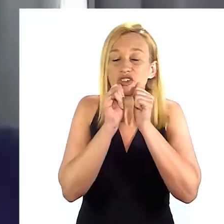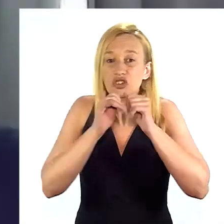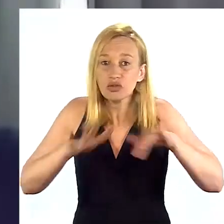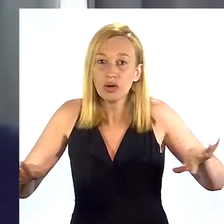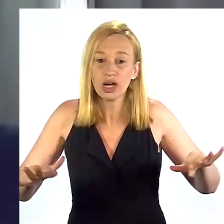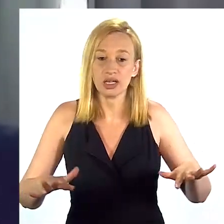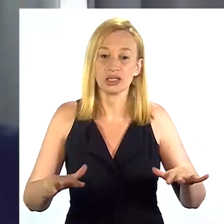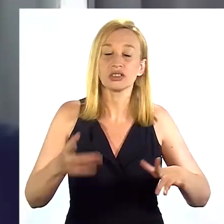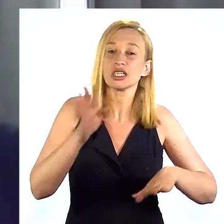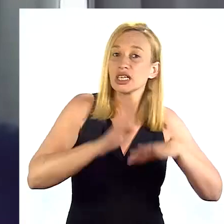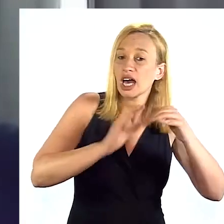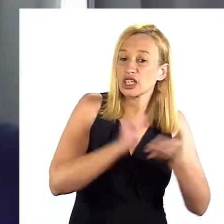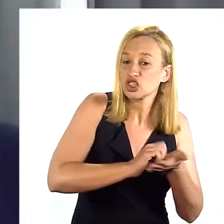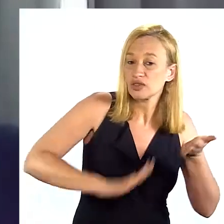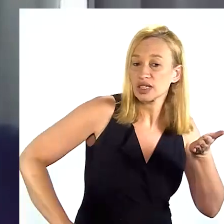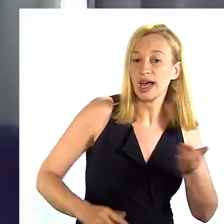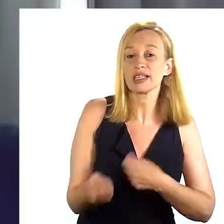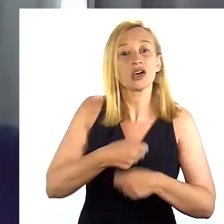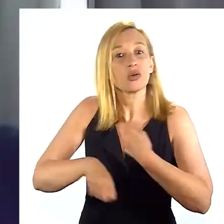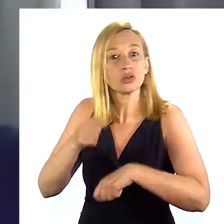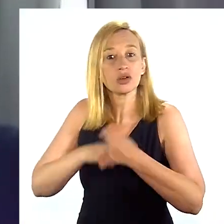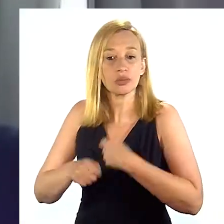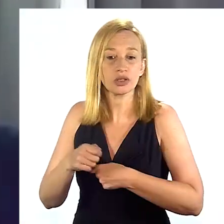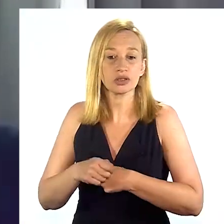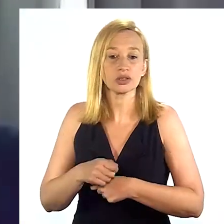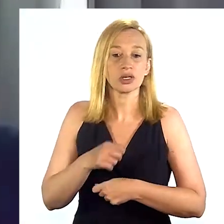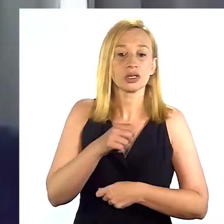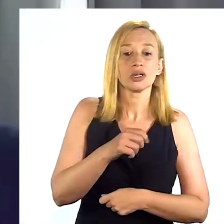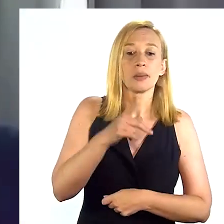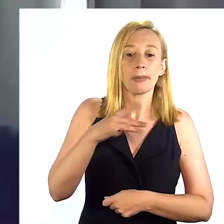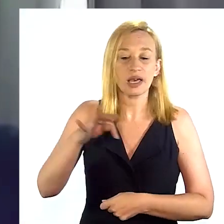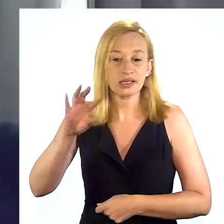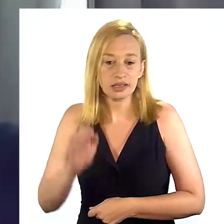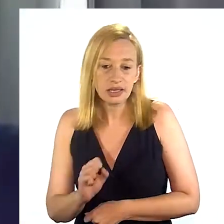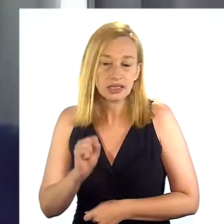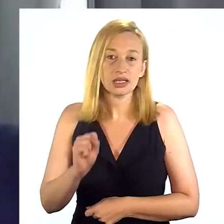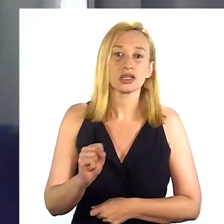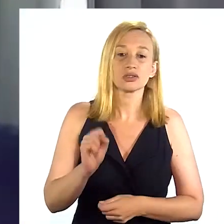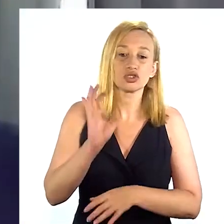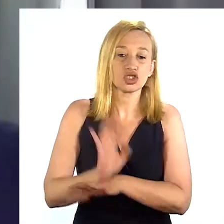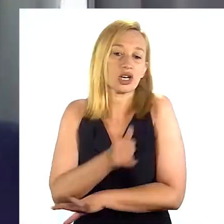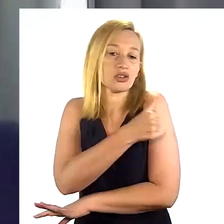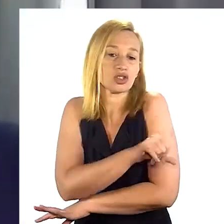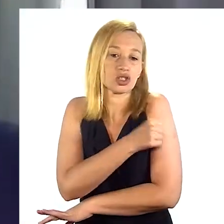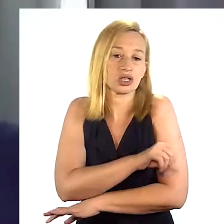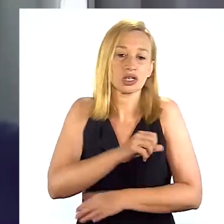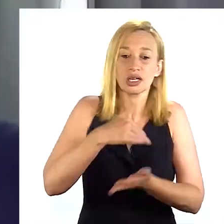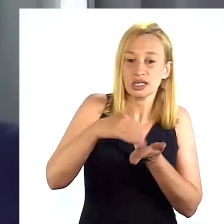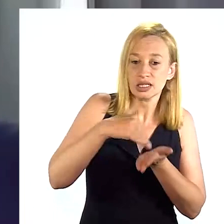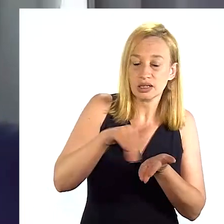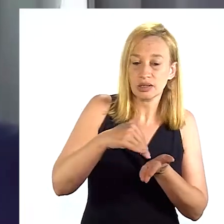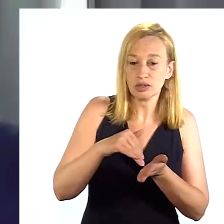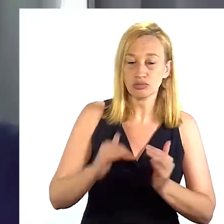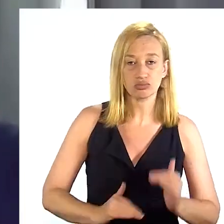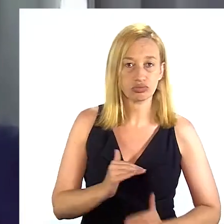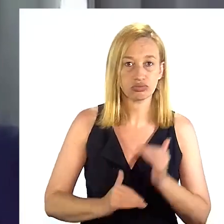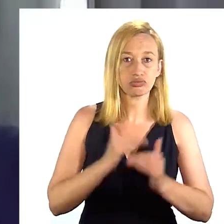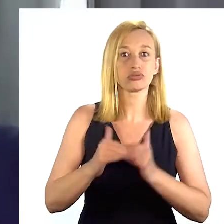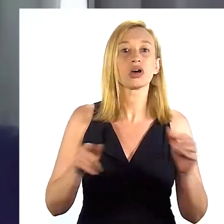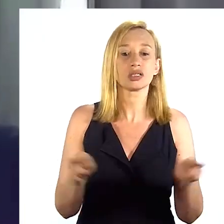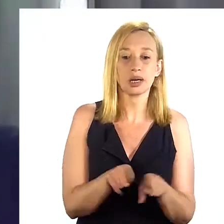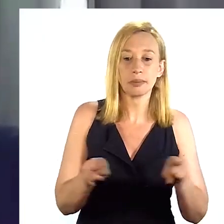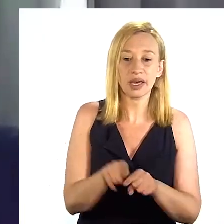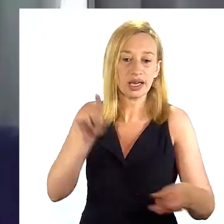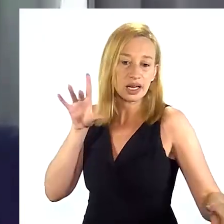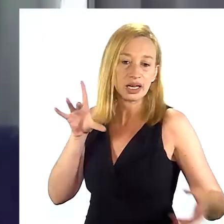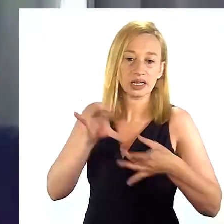a divulgação das atividades econômicas, dos clusters do Estado de Janeiro, sinalizados pela Secretaria de